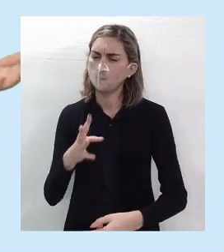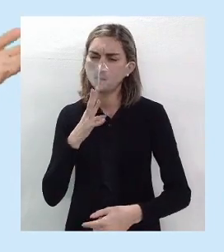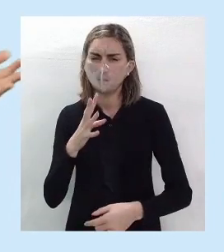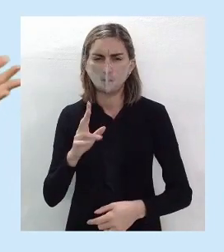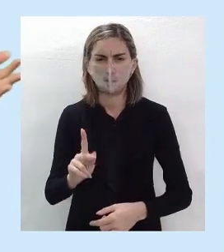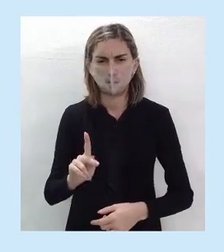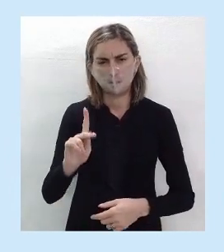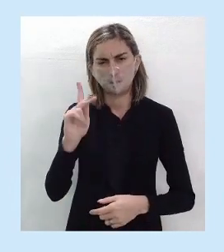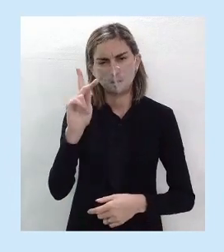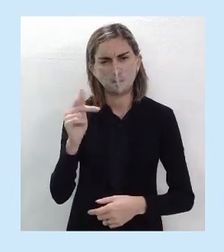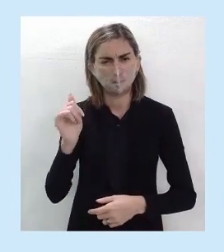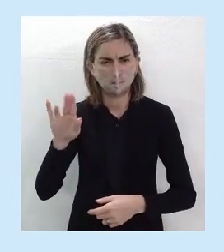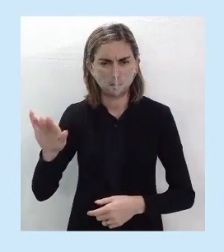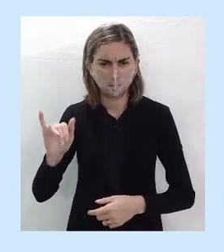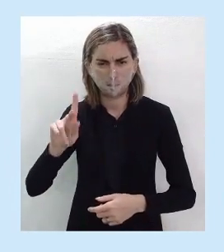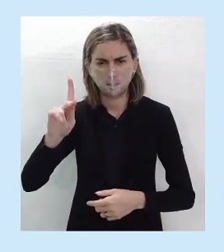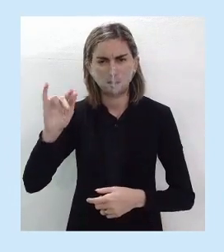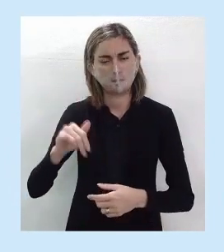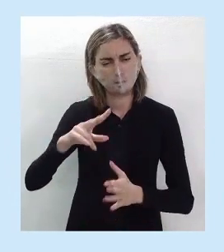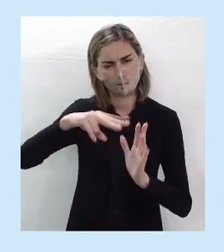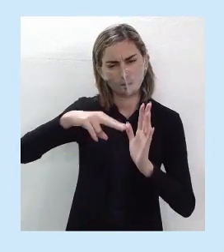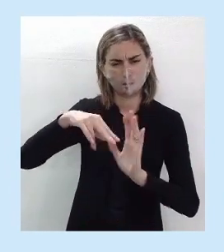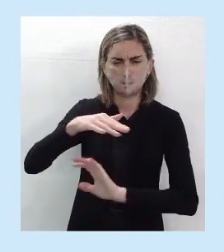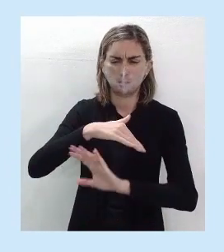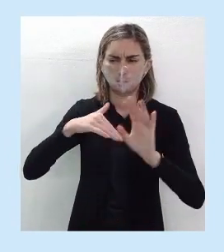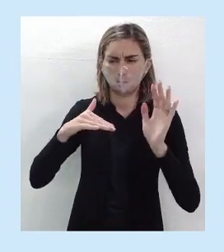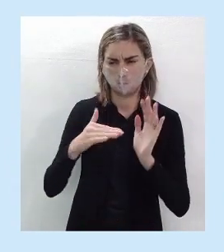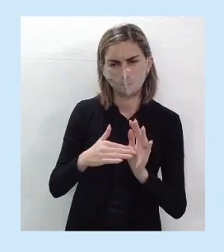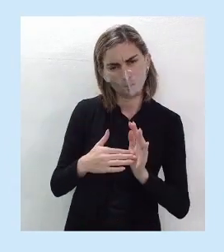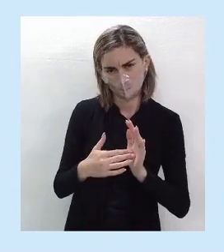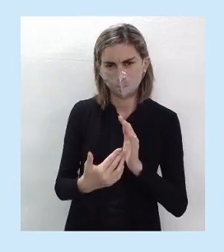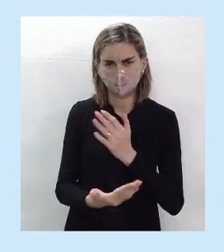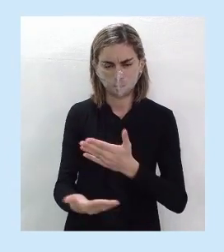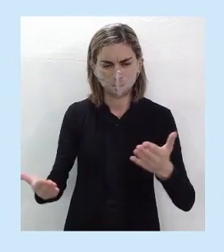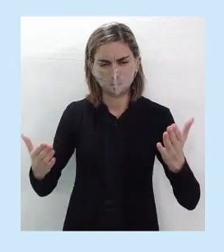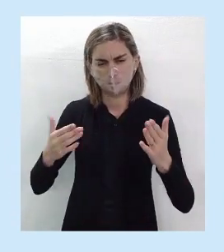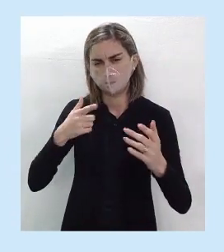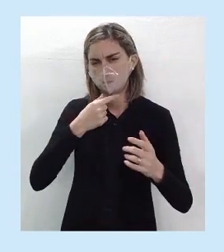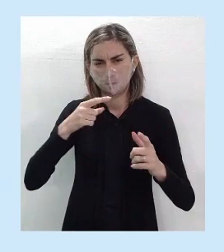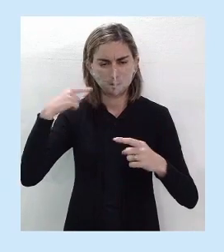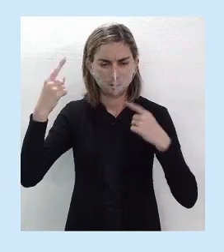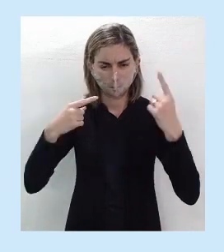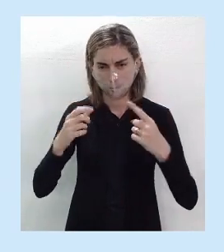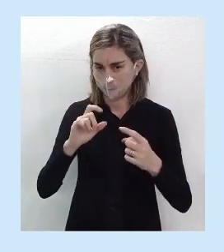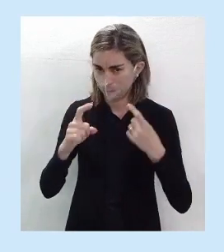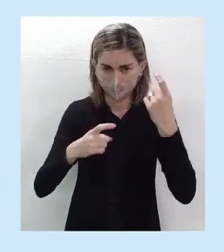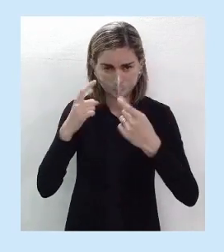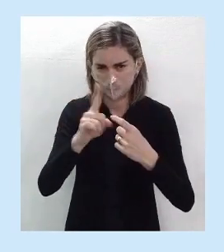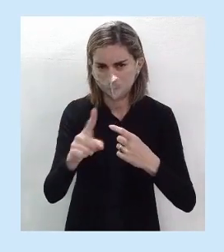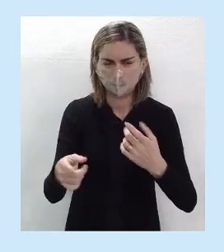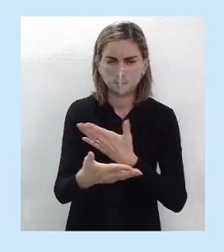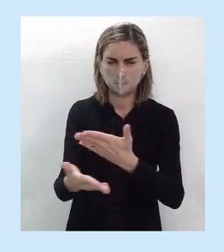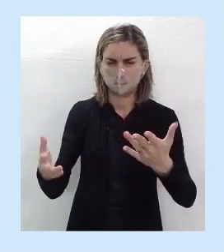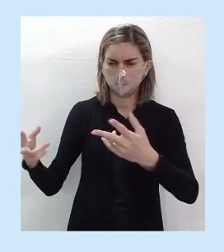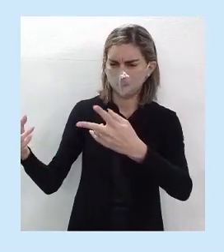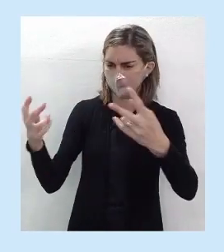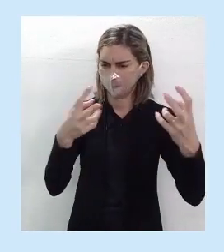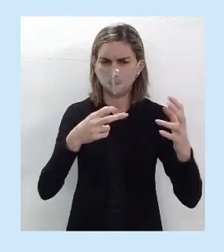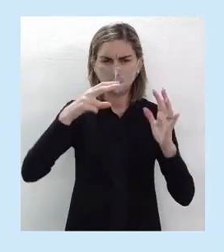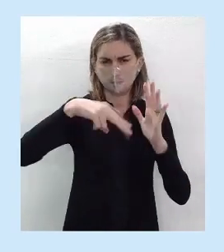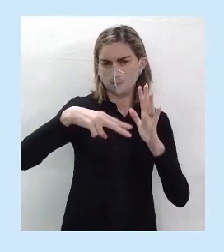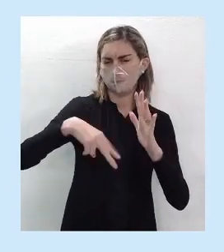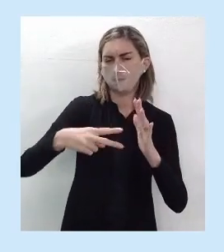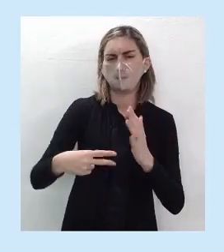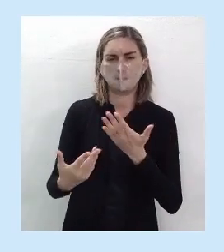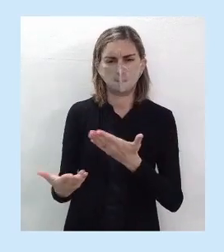haikais e fazer a leitura de todos os haikais do Menino Maluquinho, não se preocupem, vocês puderam notar que ler